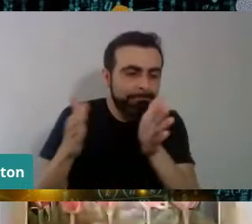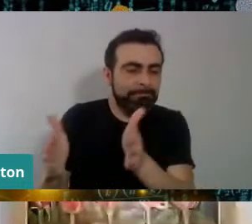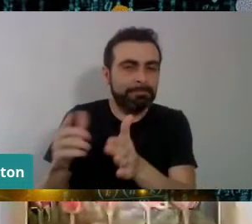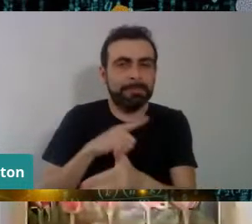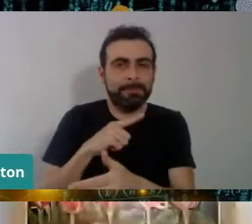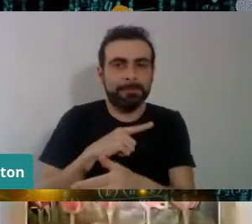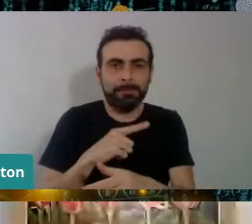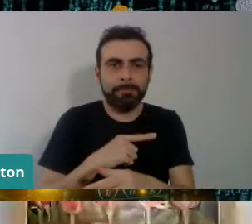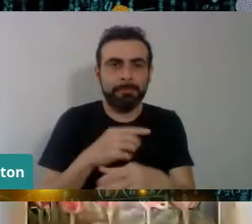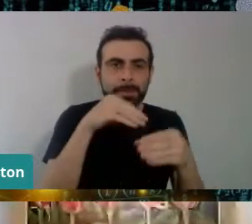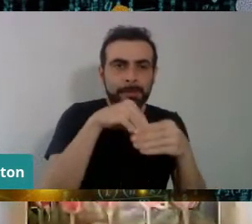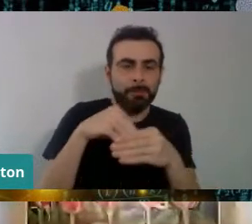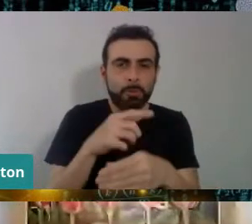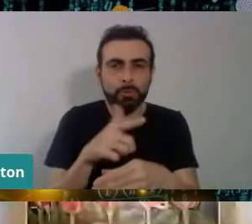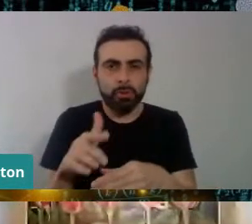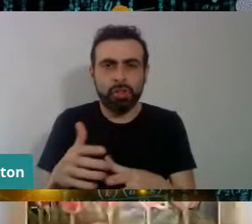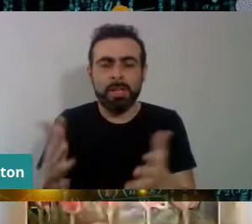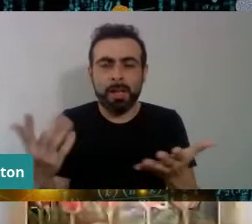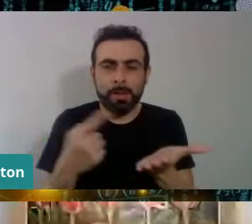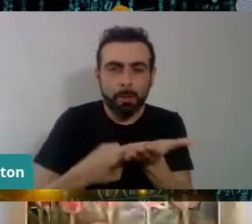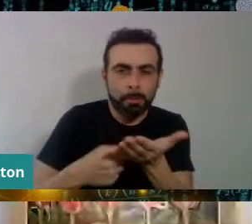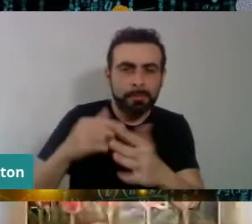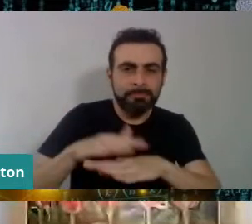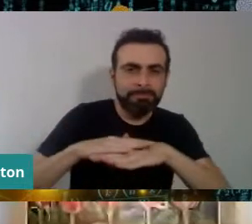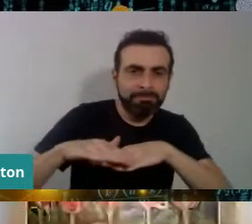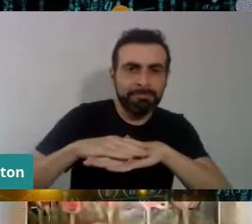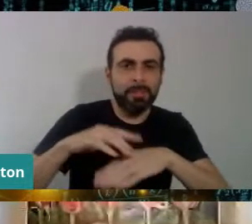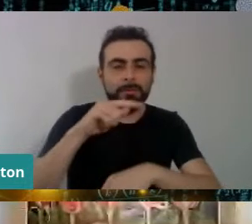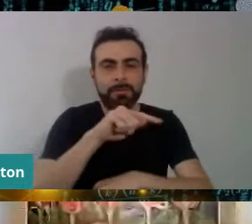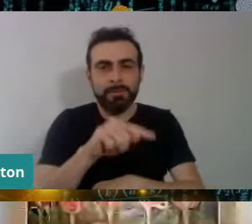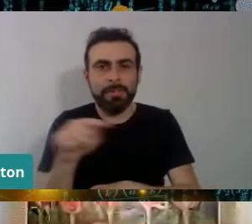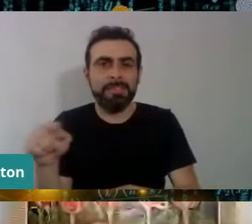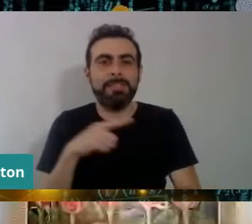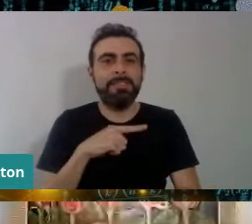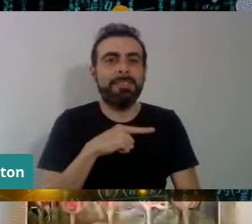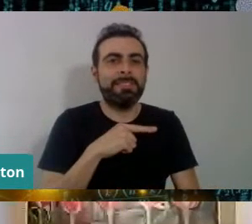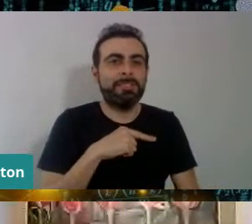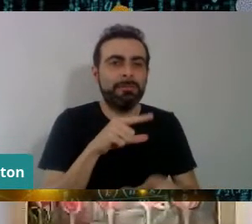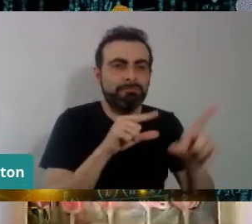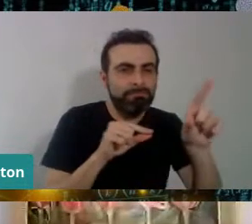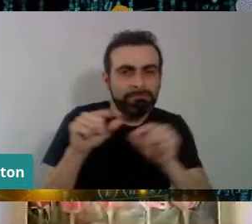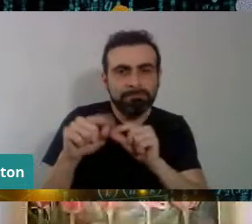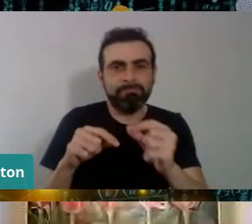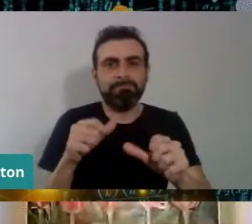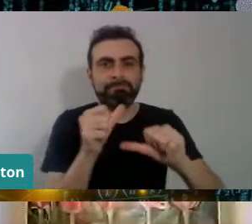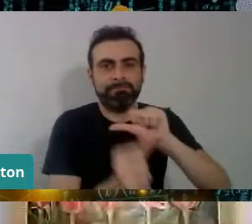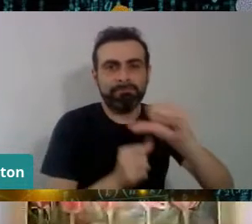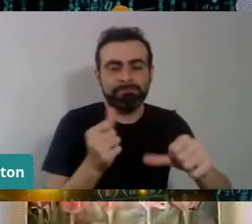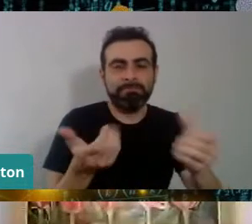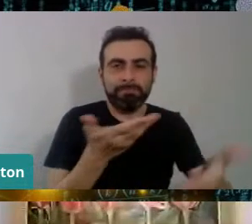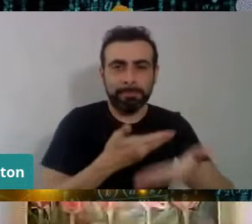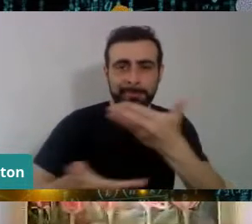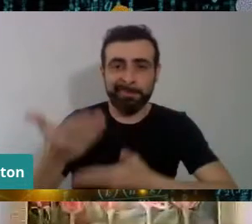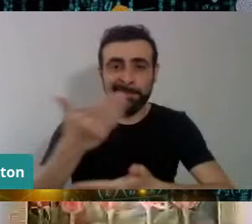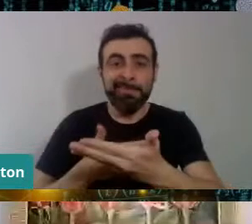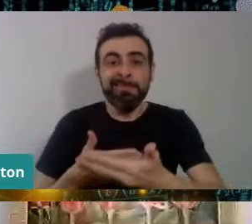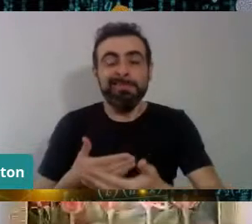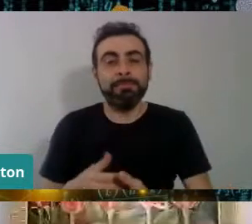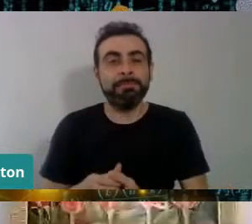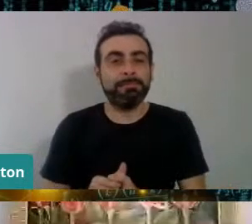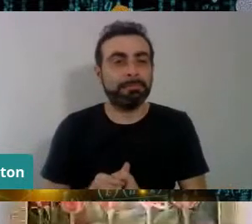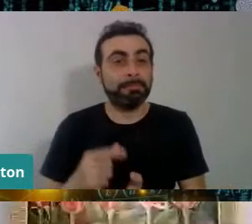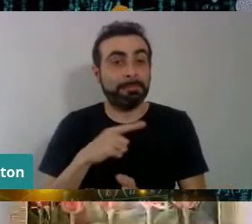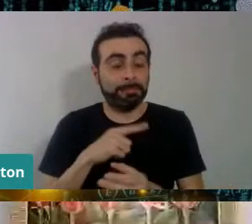gente falava, não, agora é a sua vez de colaborar com o departamento, e a gente ia revezando, né, a chefia